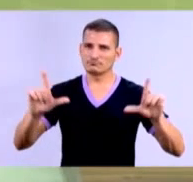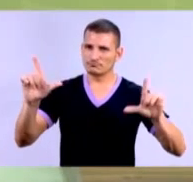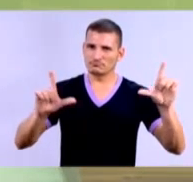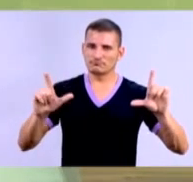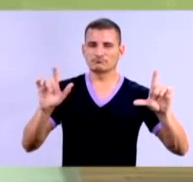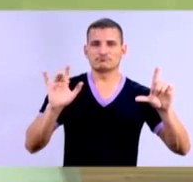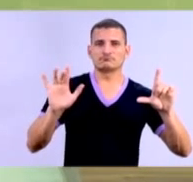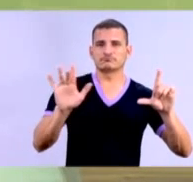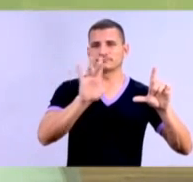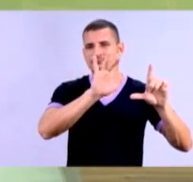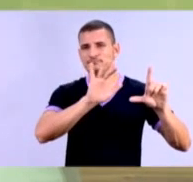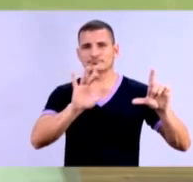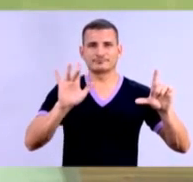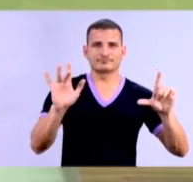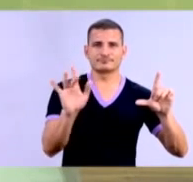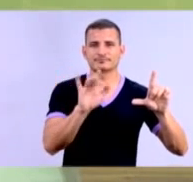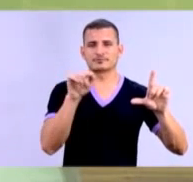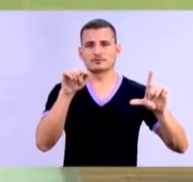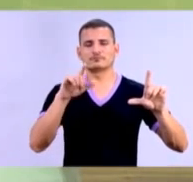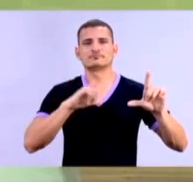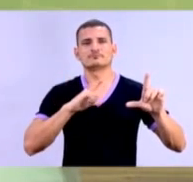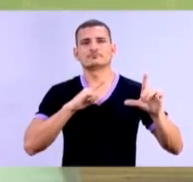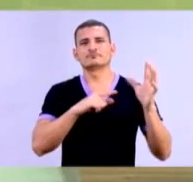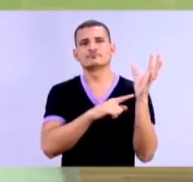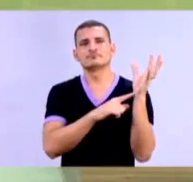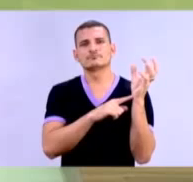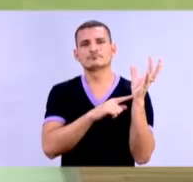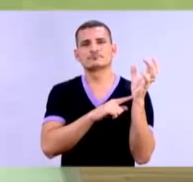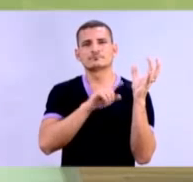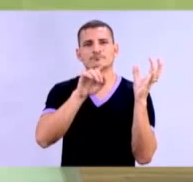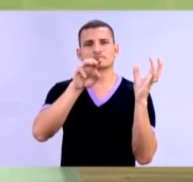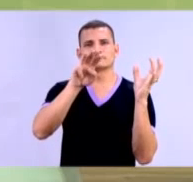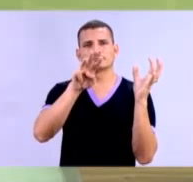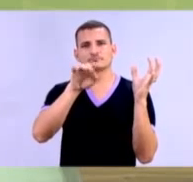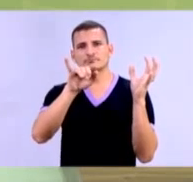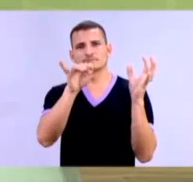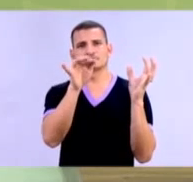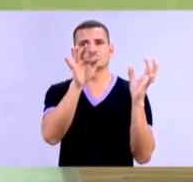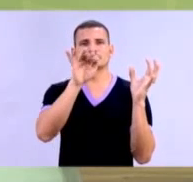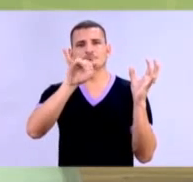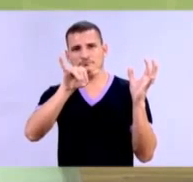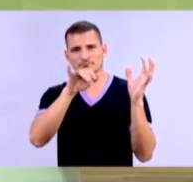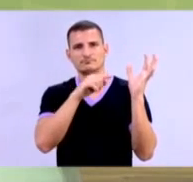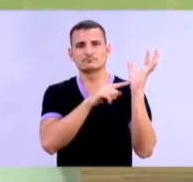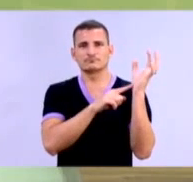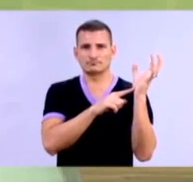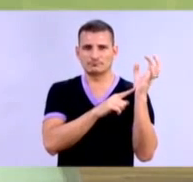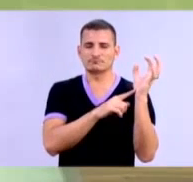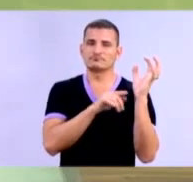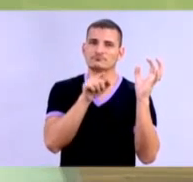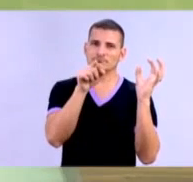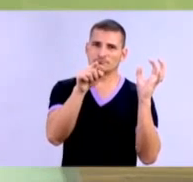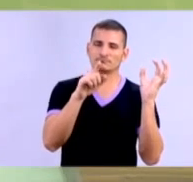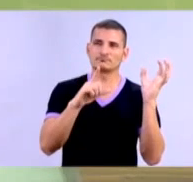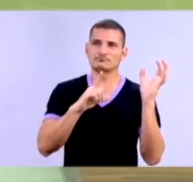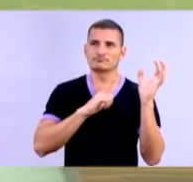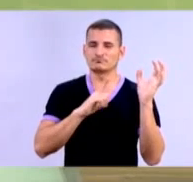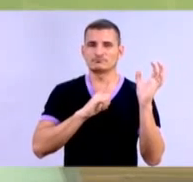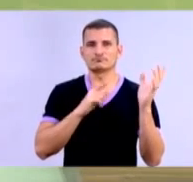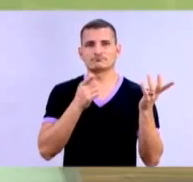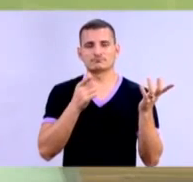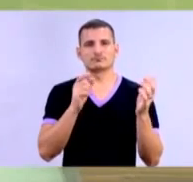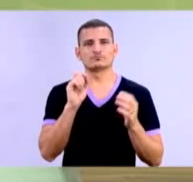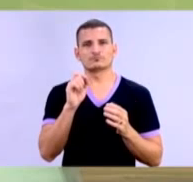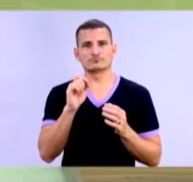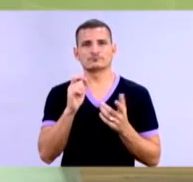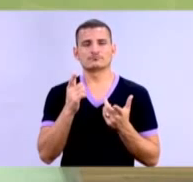TVs, elas têm conexão Wi-Fi com a internet. Então você pode ter um dispositivo que gera sinal